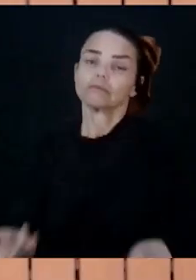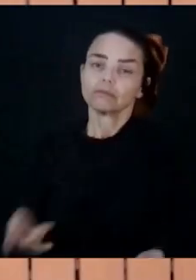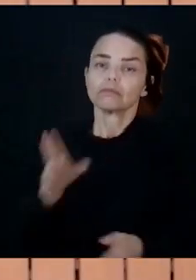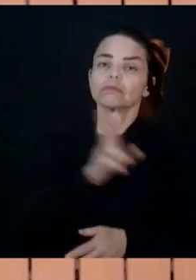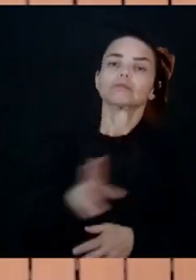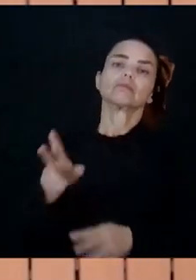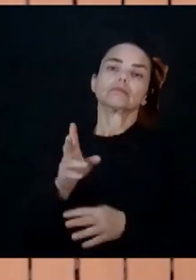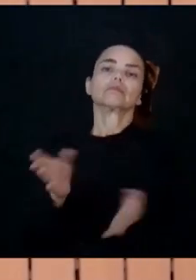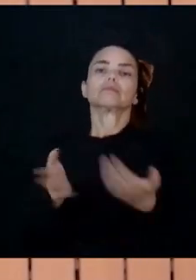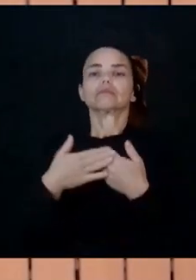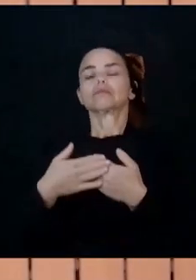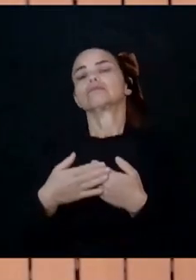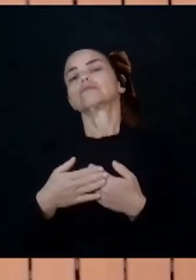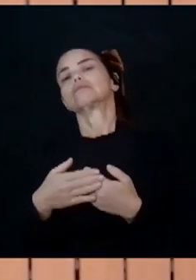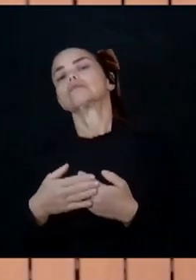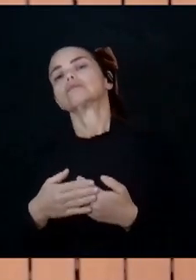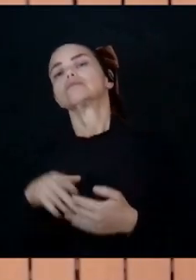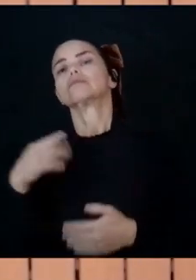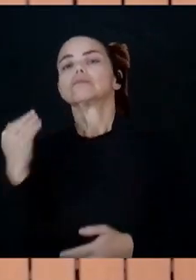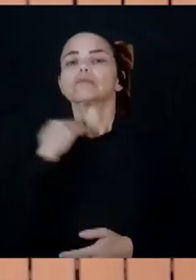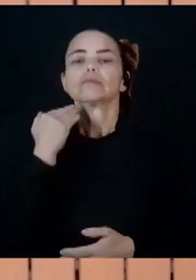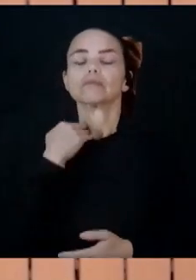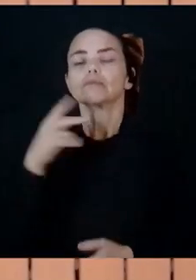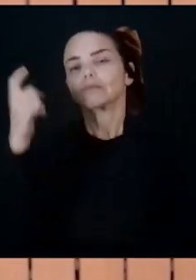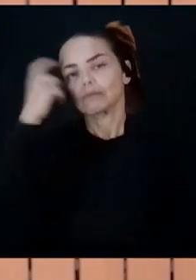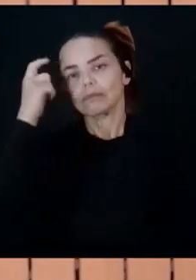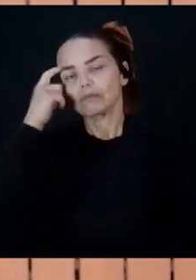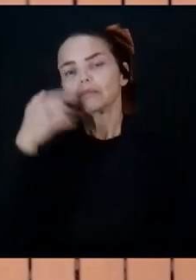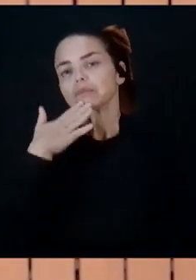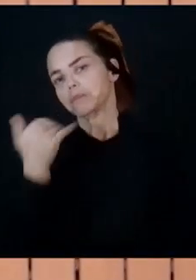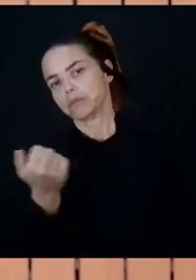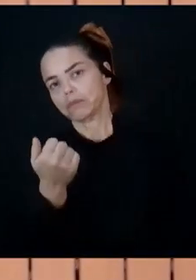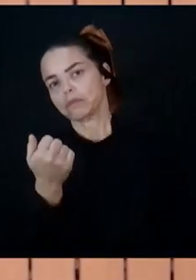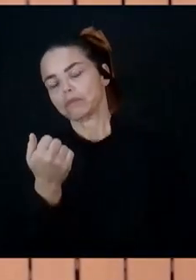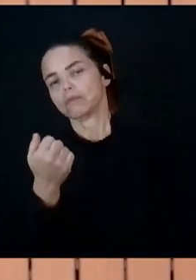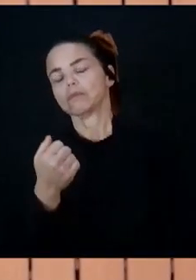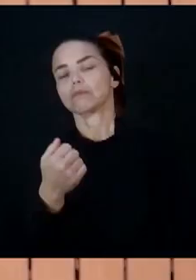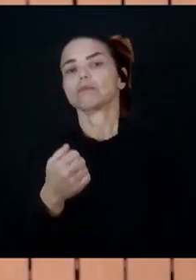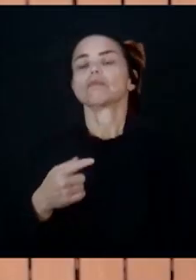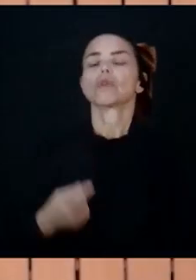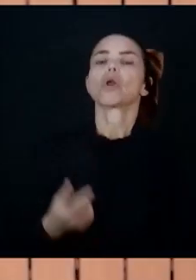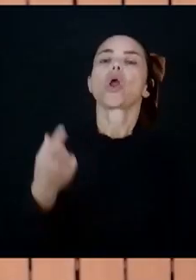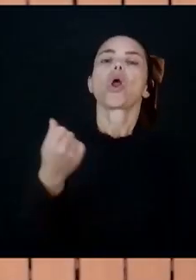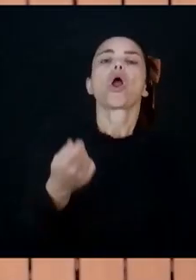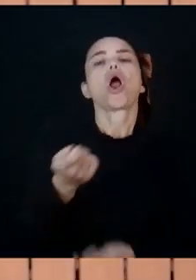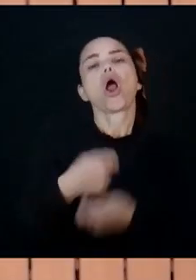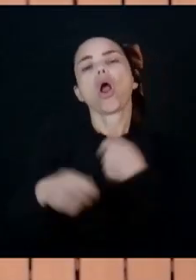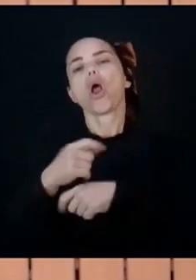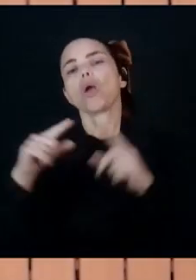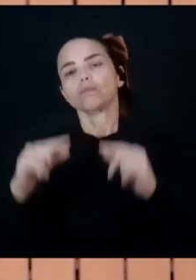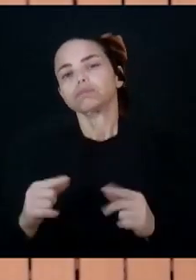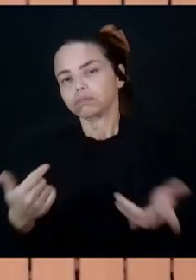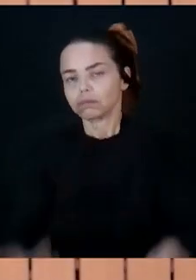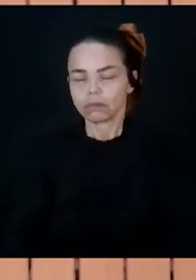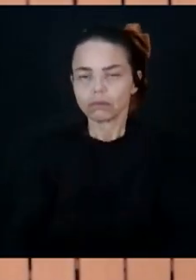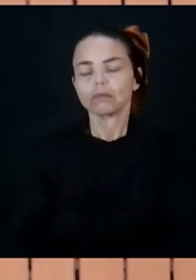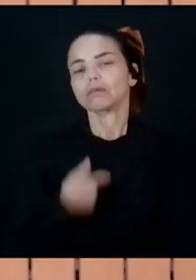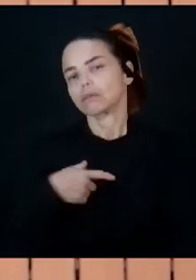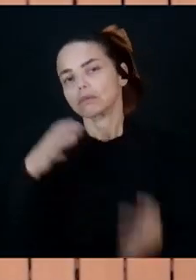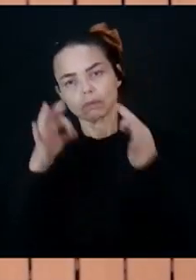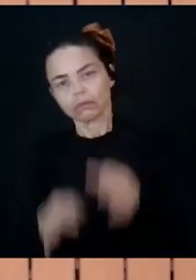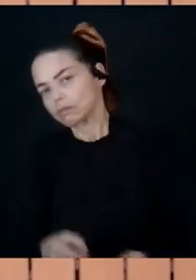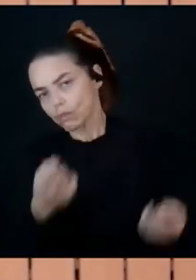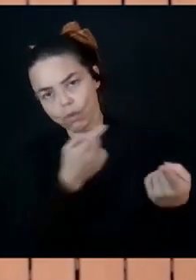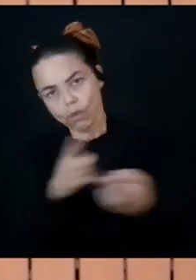fechar agências e sempre pensando em maximizar o lucro a todo custo. E a gente tem certeza que nós não somos contra o